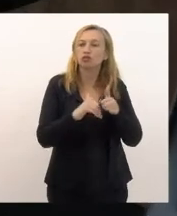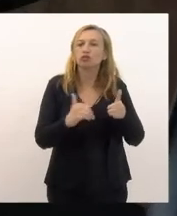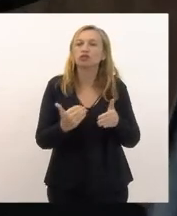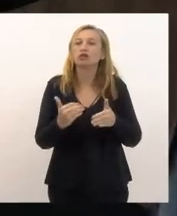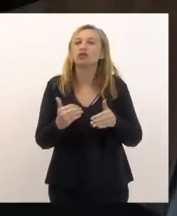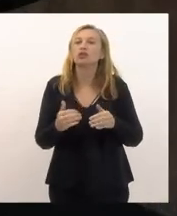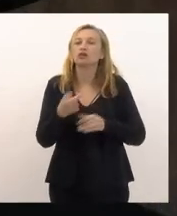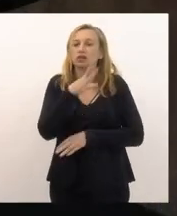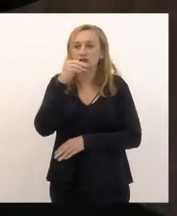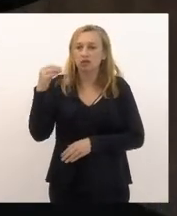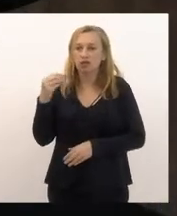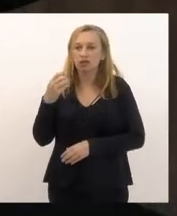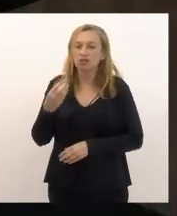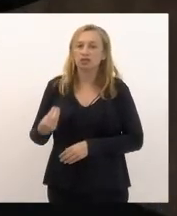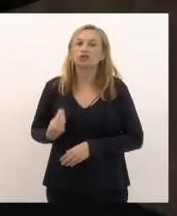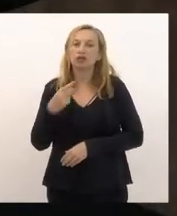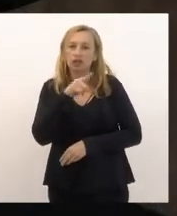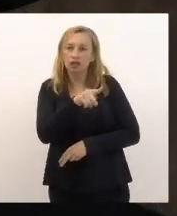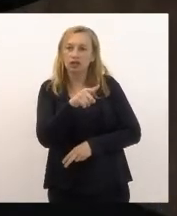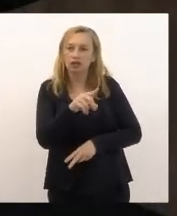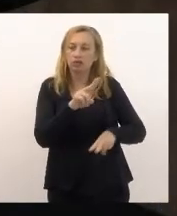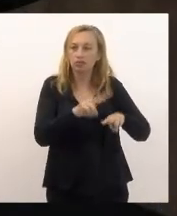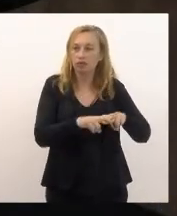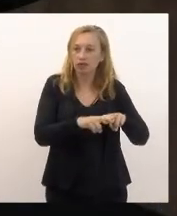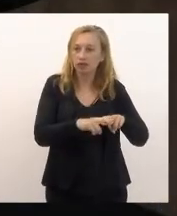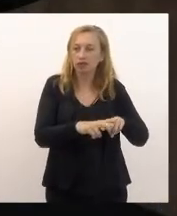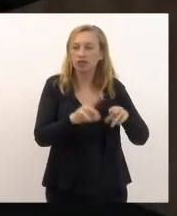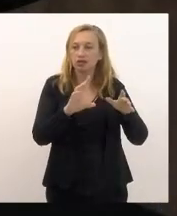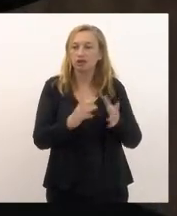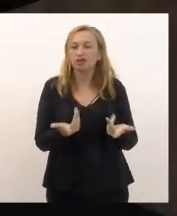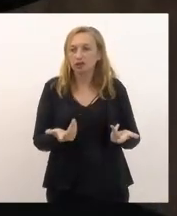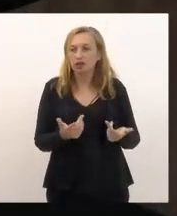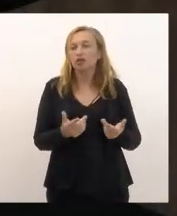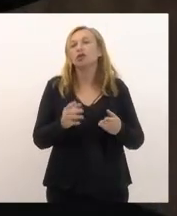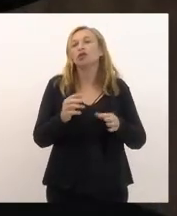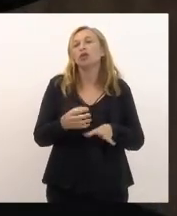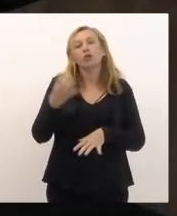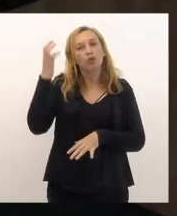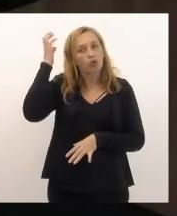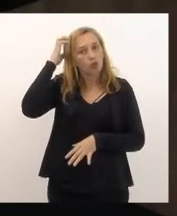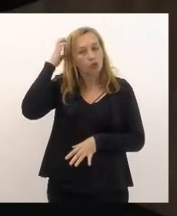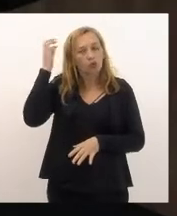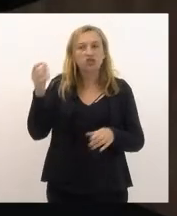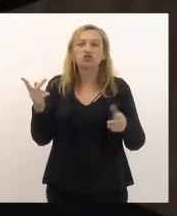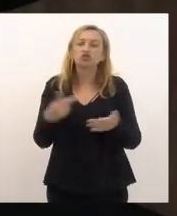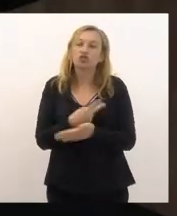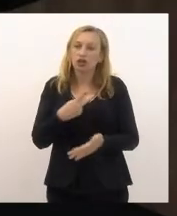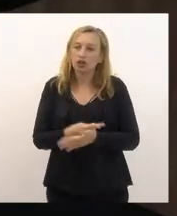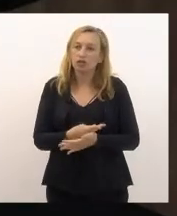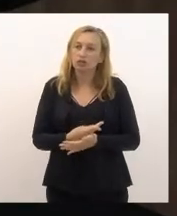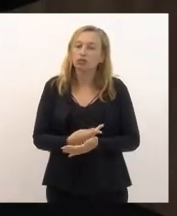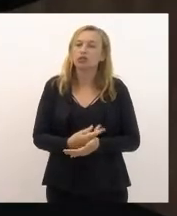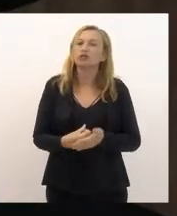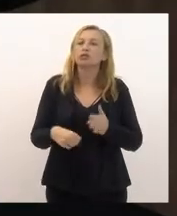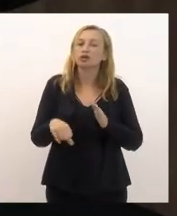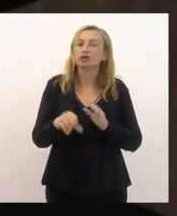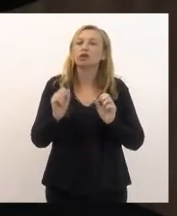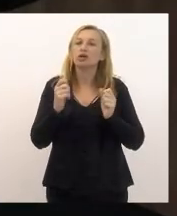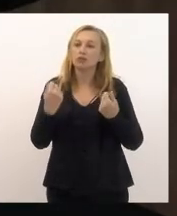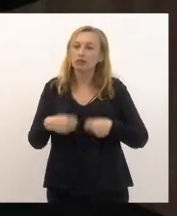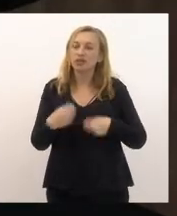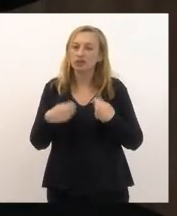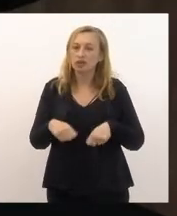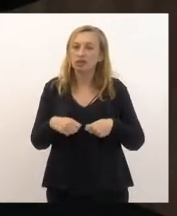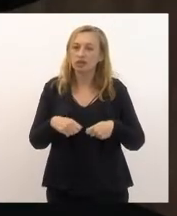os adolescentes que ali estão cumprindo penas privativas de liberdade por terem cometido atos infracionais e precisam de um dispositivo